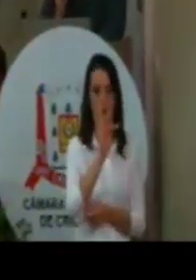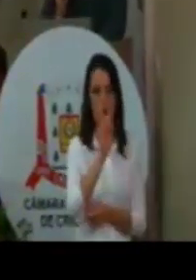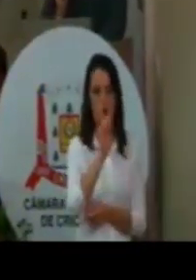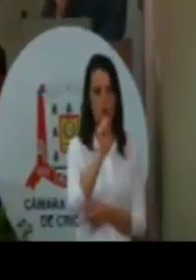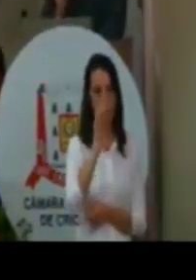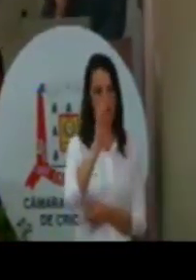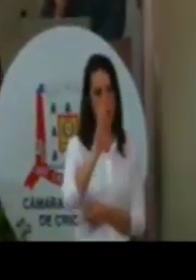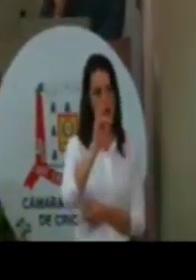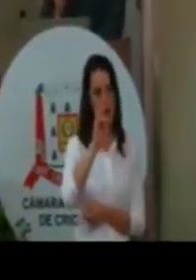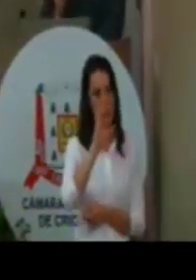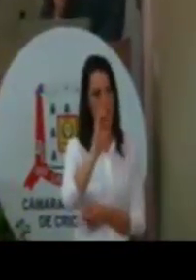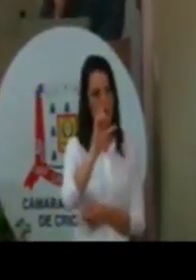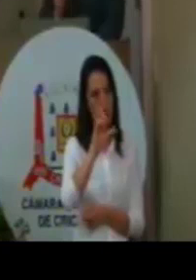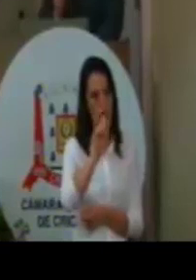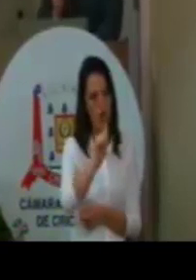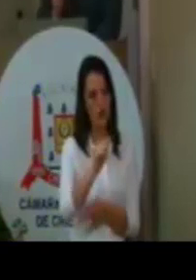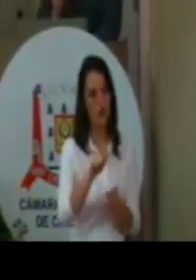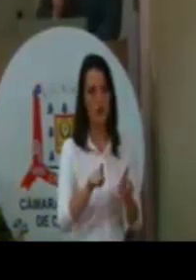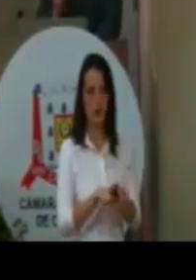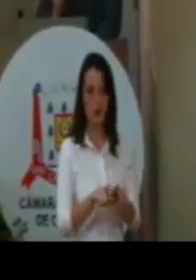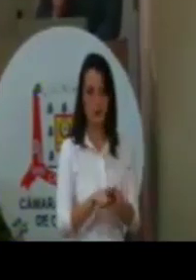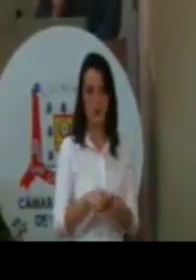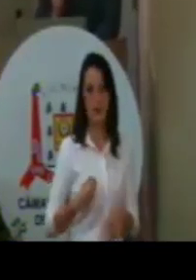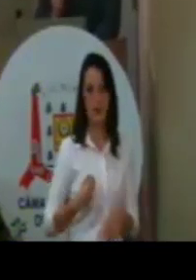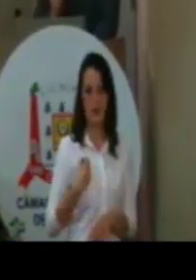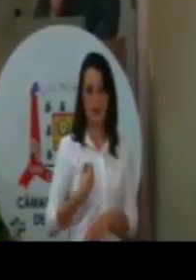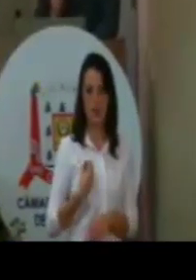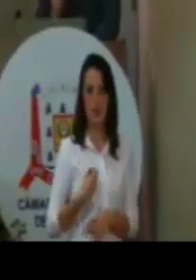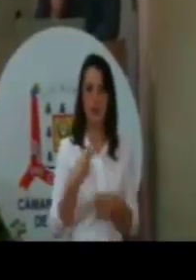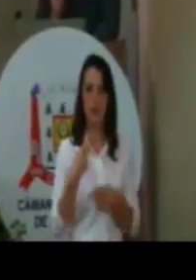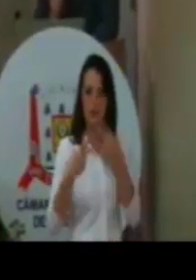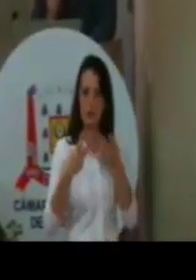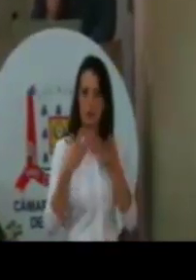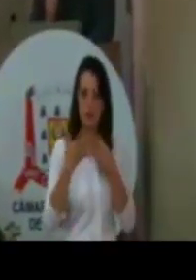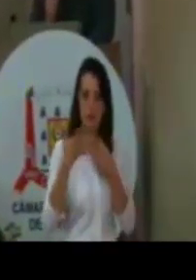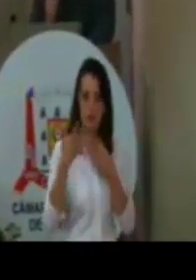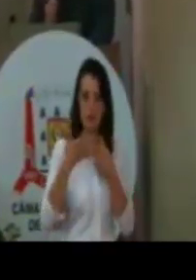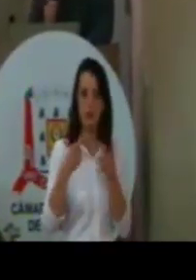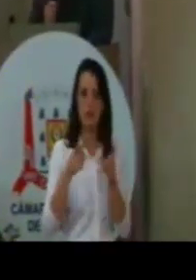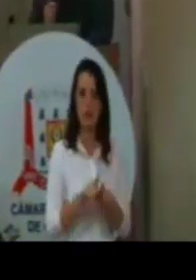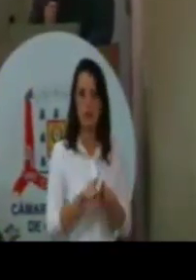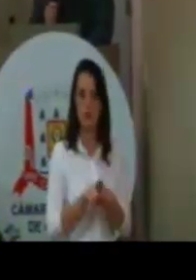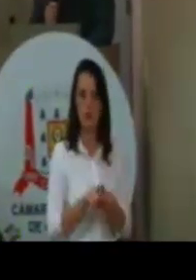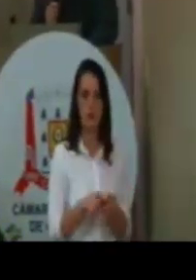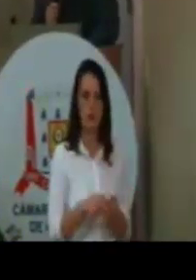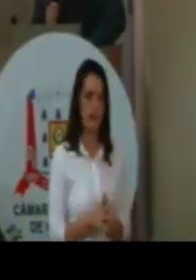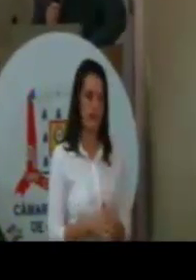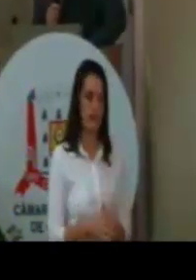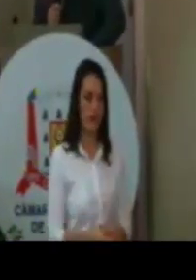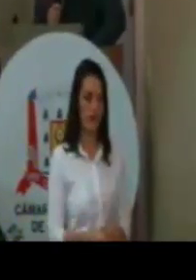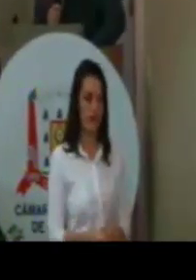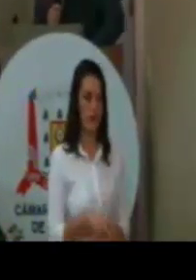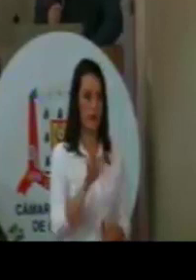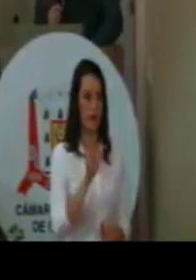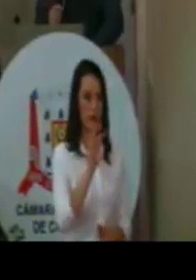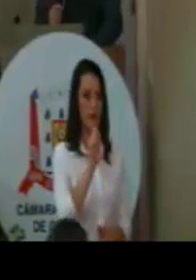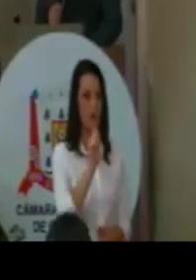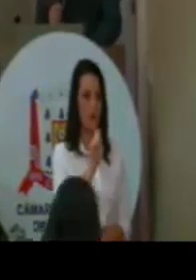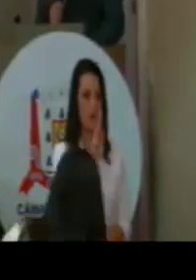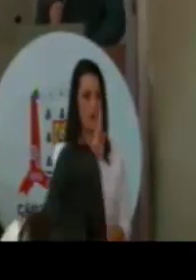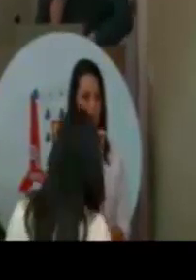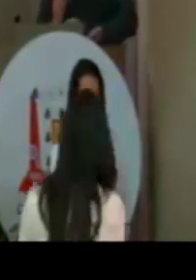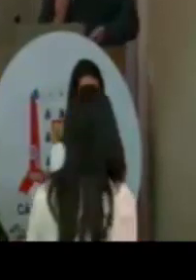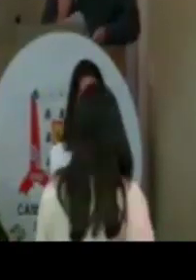Fabiola para... nesse momento aqui fazer uso da palavra, o registro, por favor, a